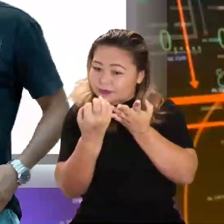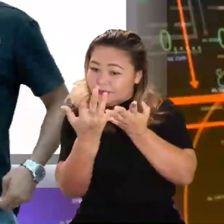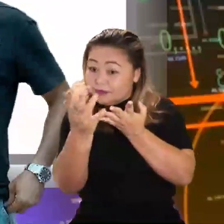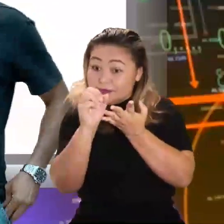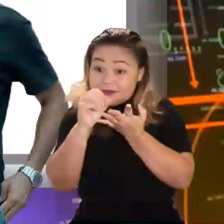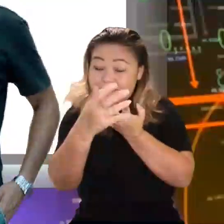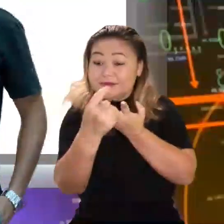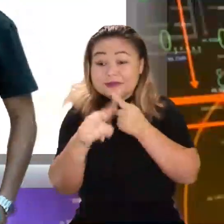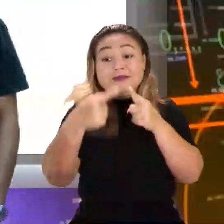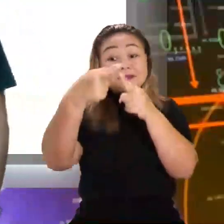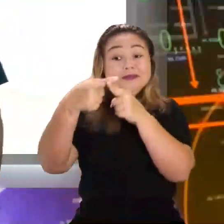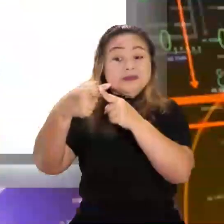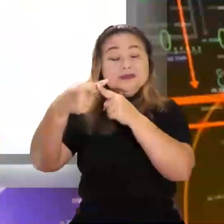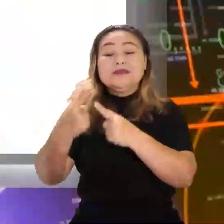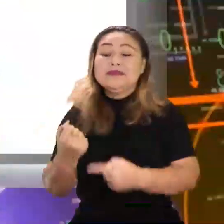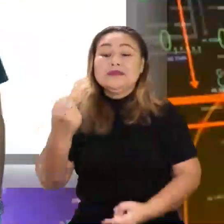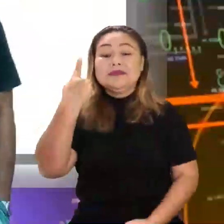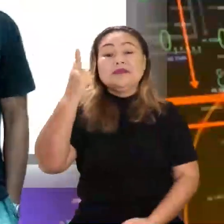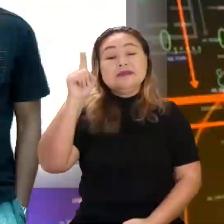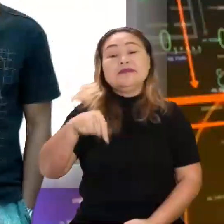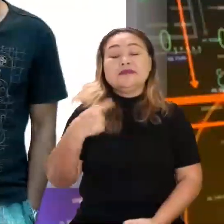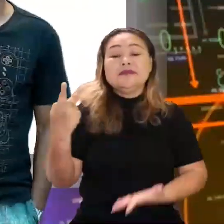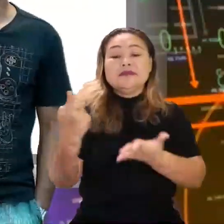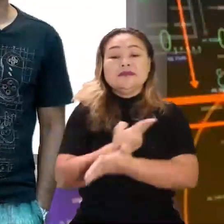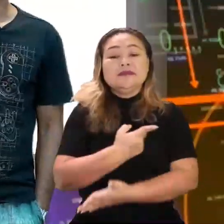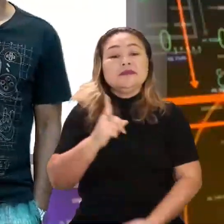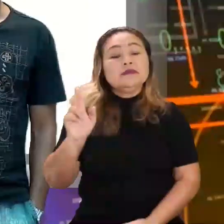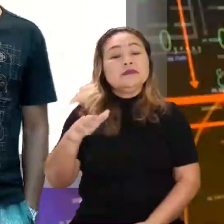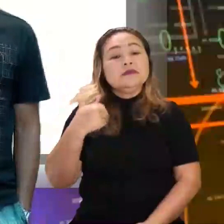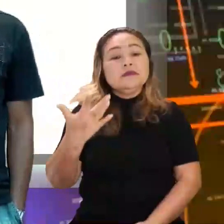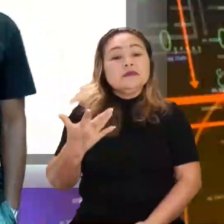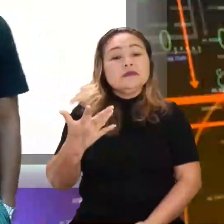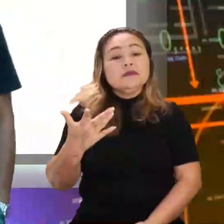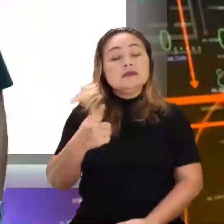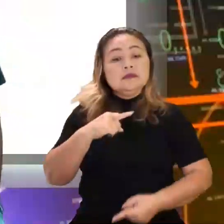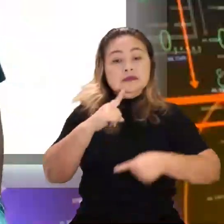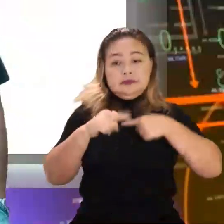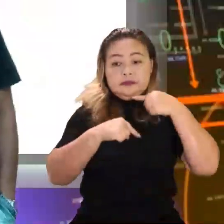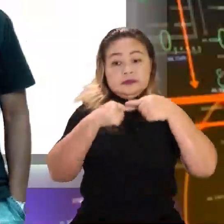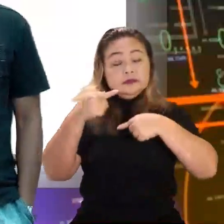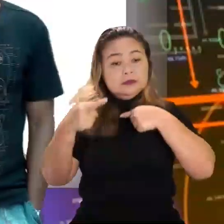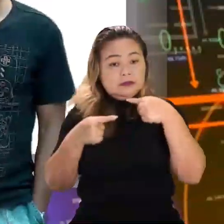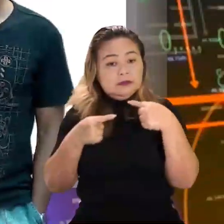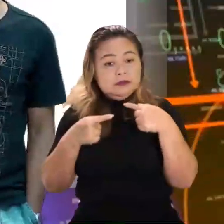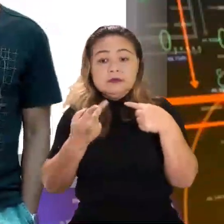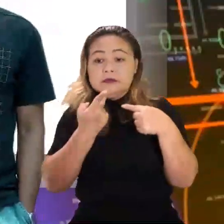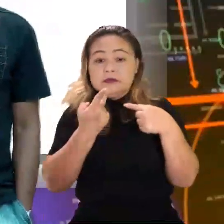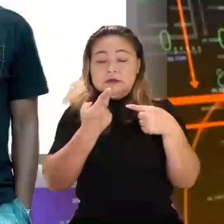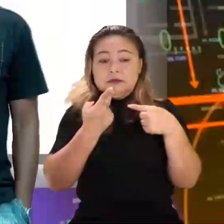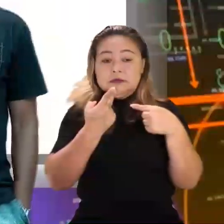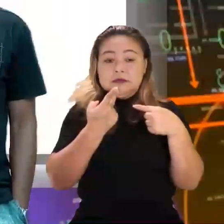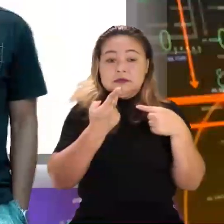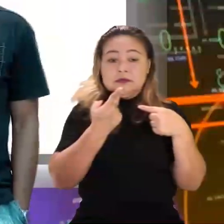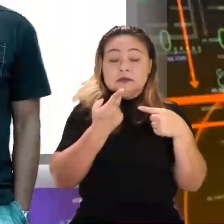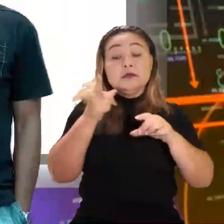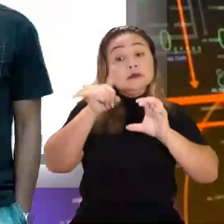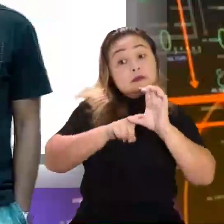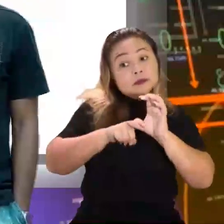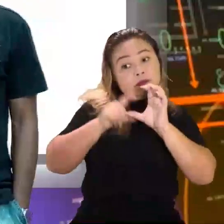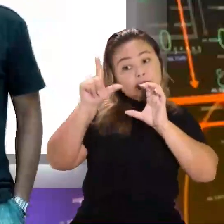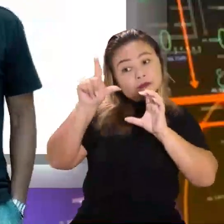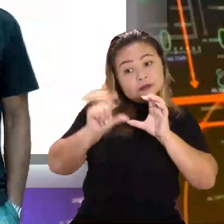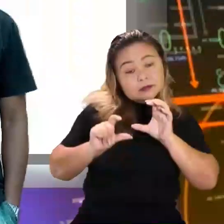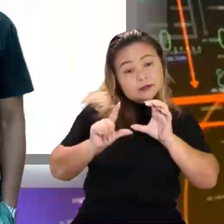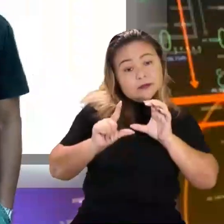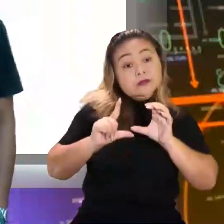aumentando. Vai multiplicando, Não é né? estranho, mas é assim que acontece. Então, porque a sequência está diminuindo, é que nem o professor Maurício falou, a dívida está